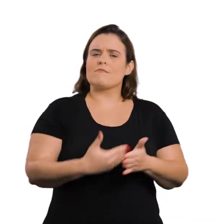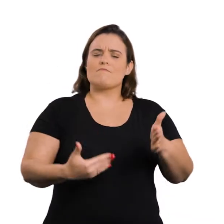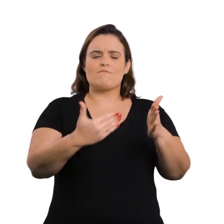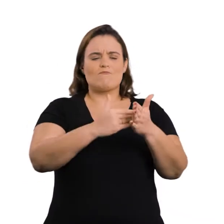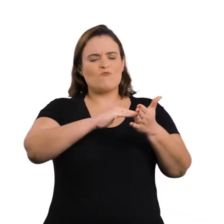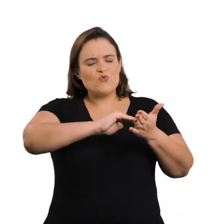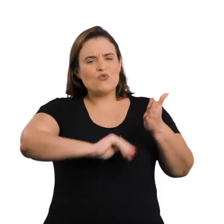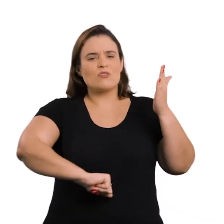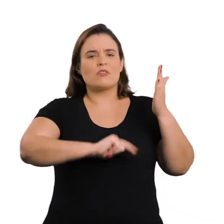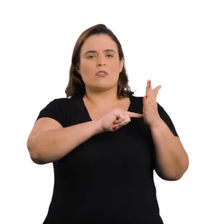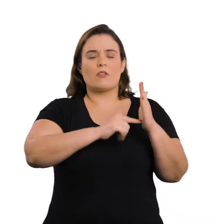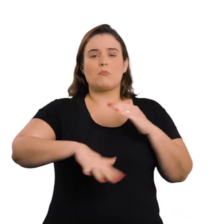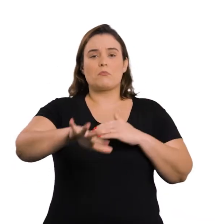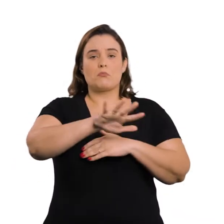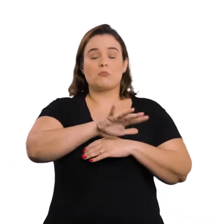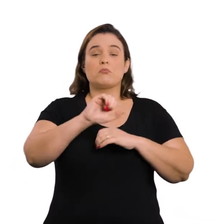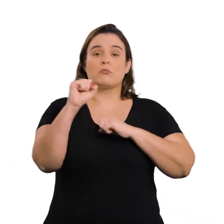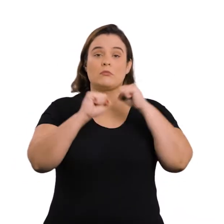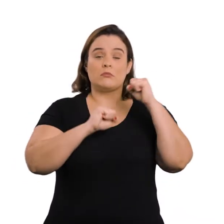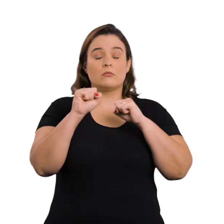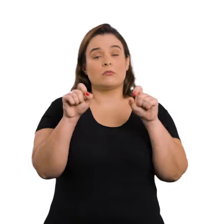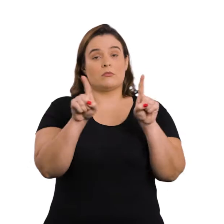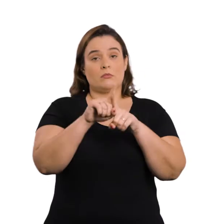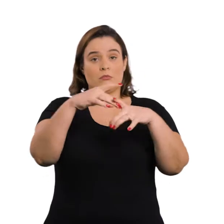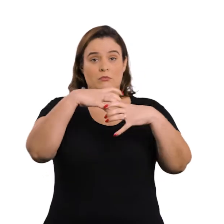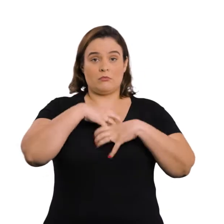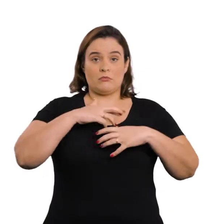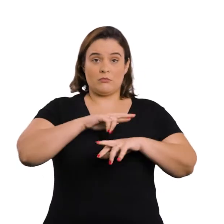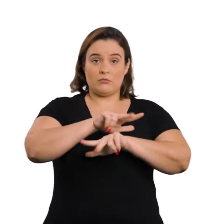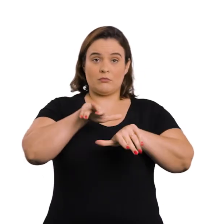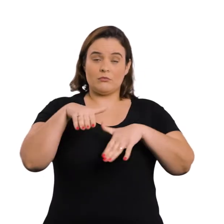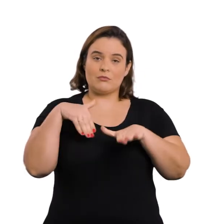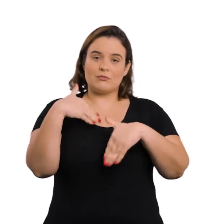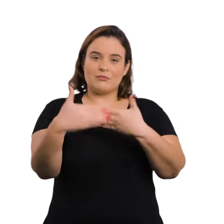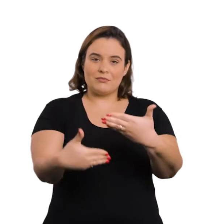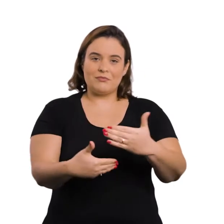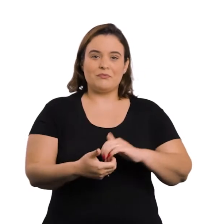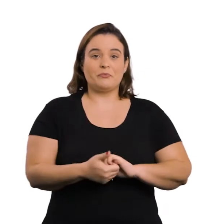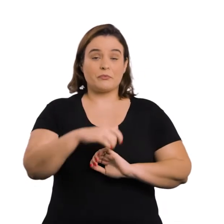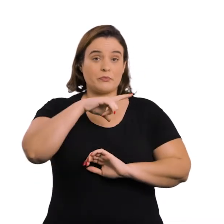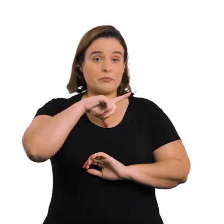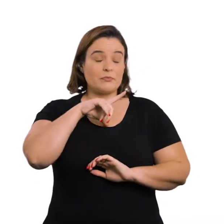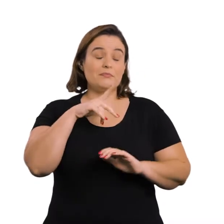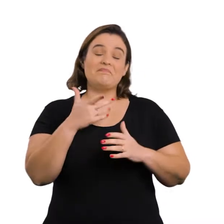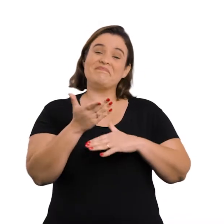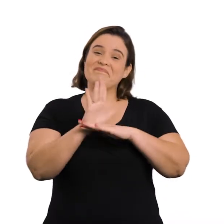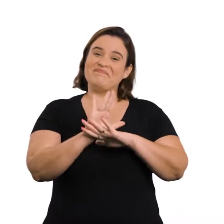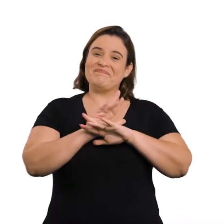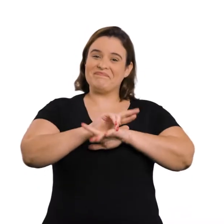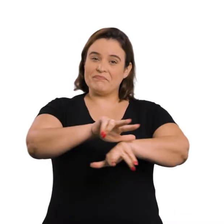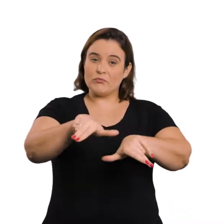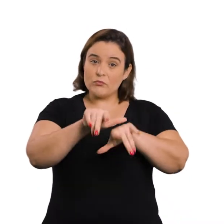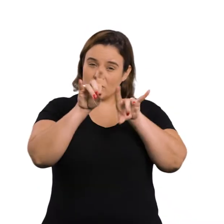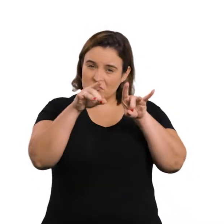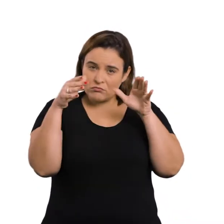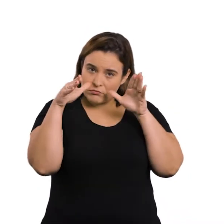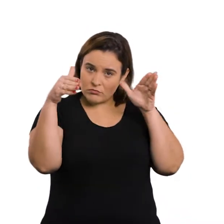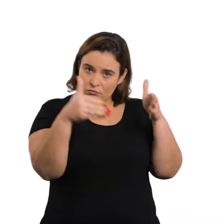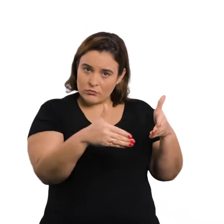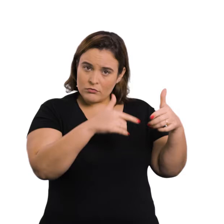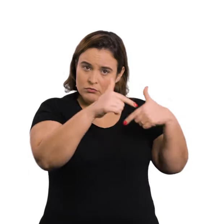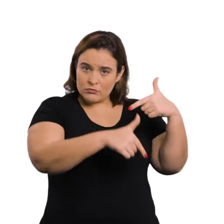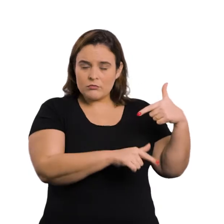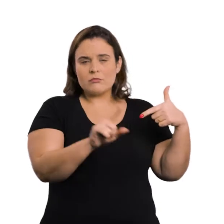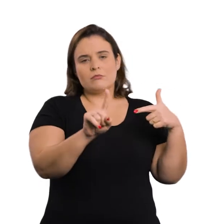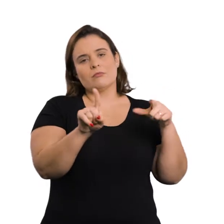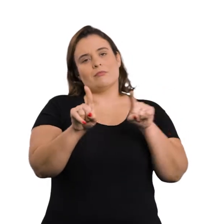de barreiras no ambiente corporativo, em diferentes dimensões e processos. Traz inúmeros benefícios, não só para os trabalhadores, mas